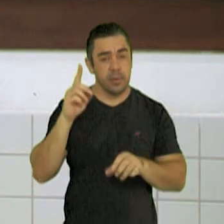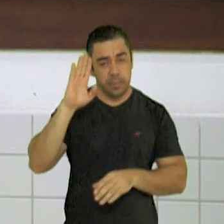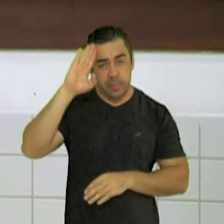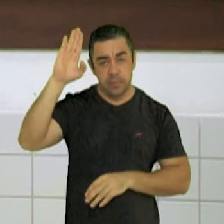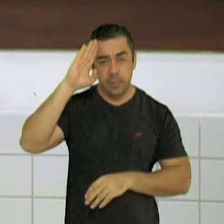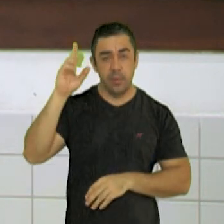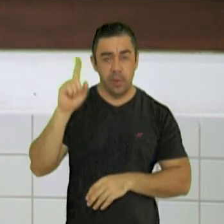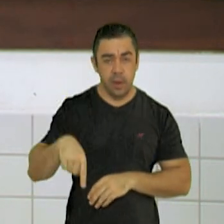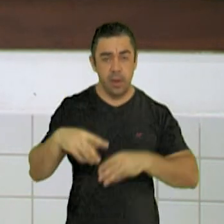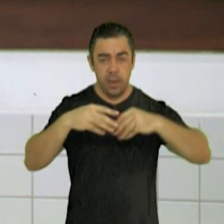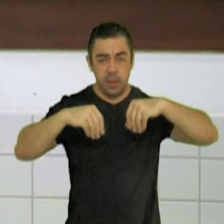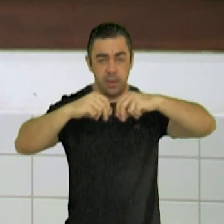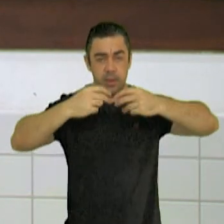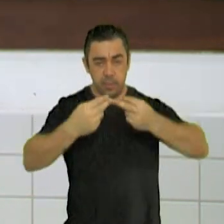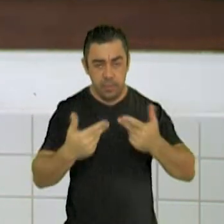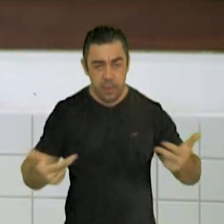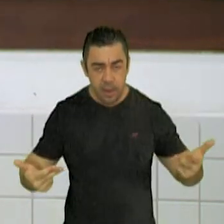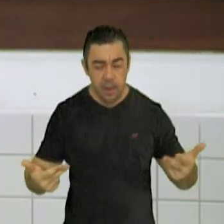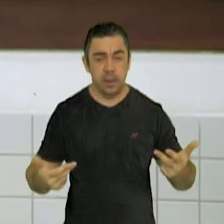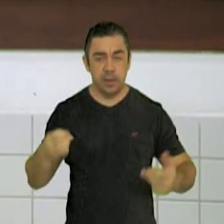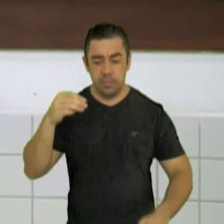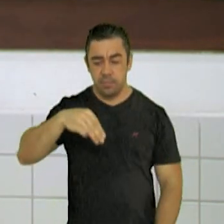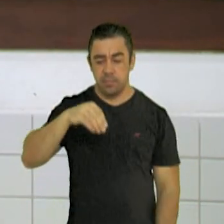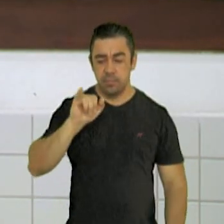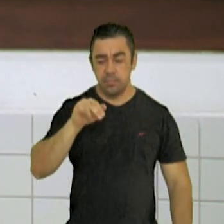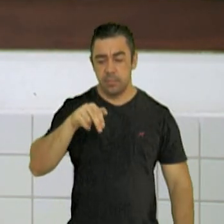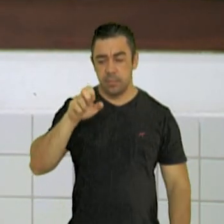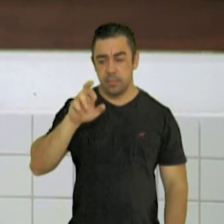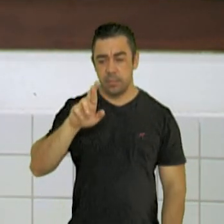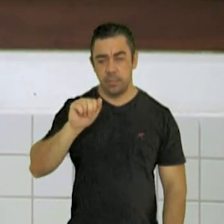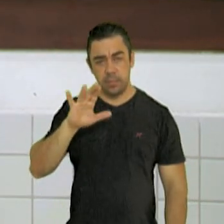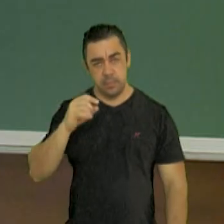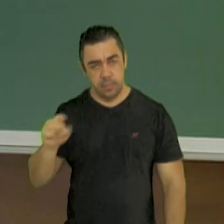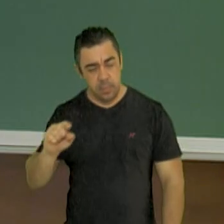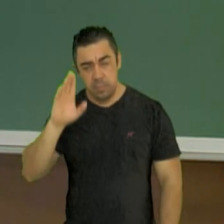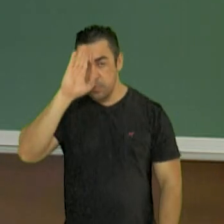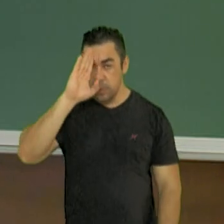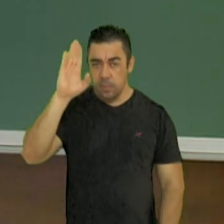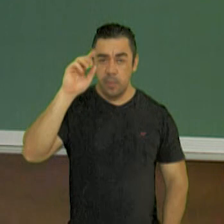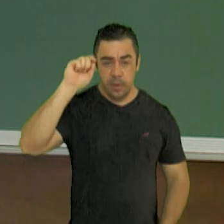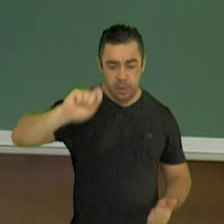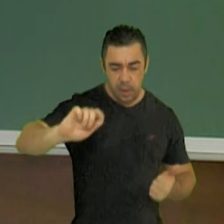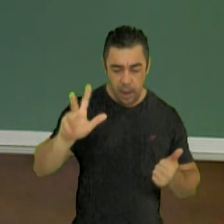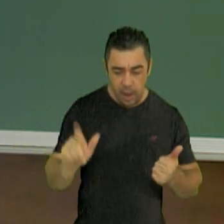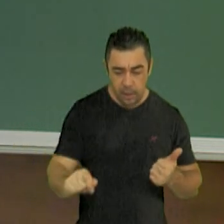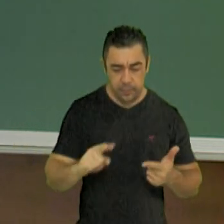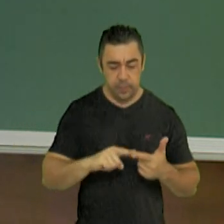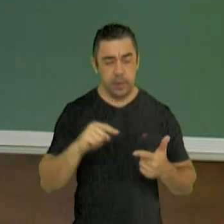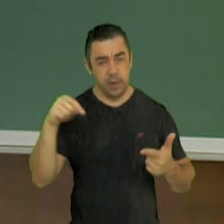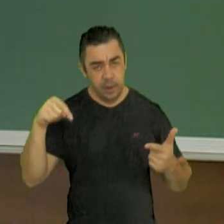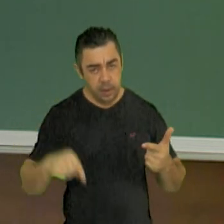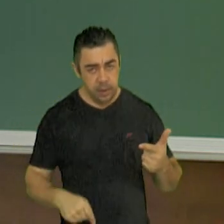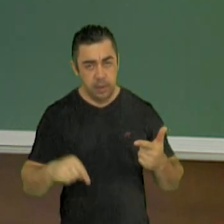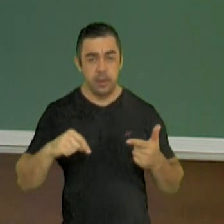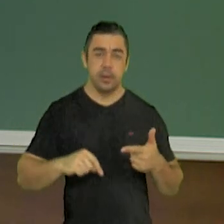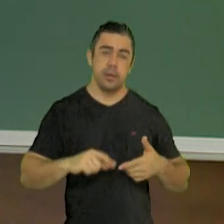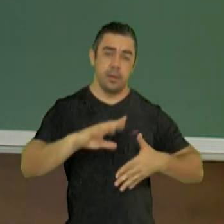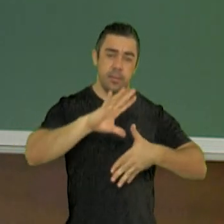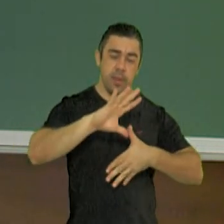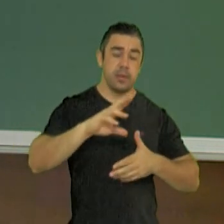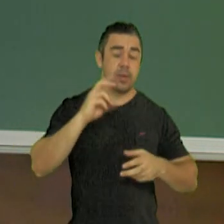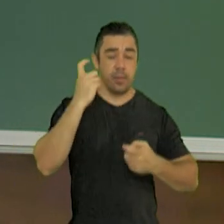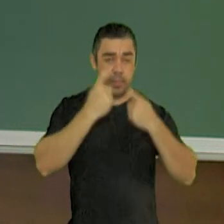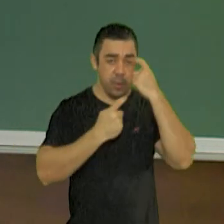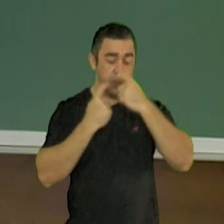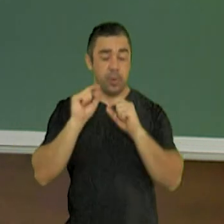países. Os minerais são todos importados, principalmente da África, aqui da América. Então, a preocupação seria com